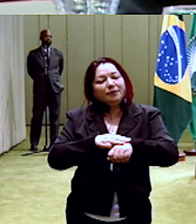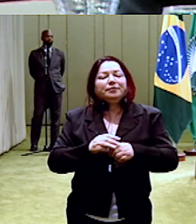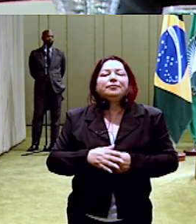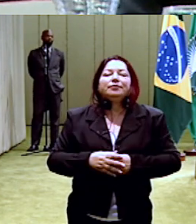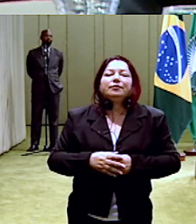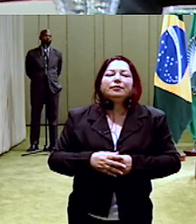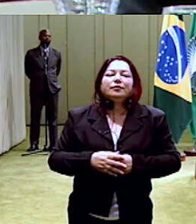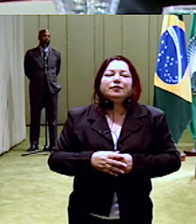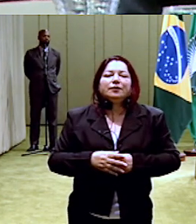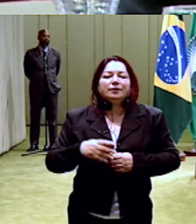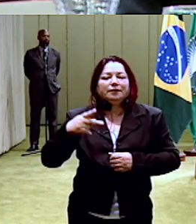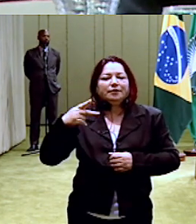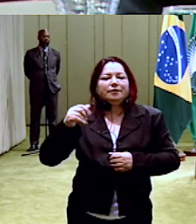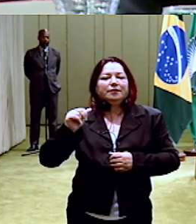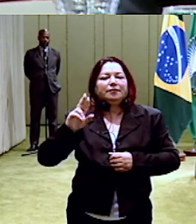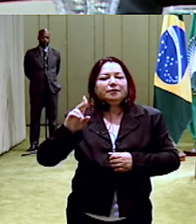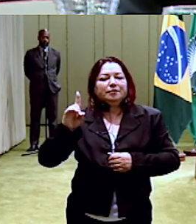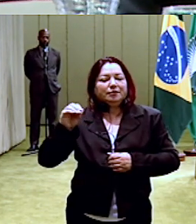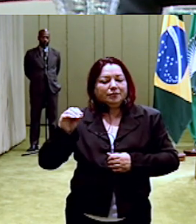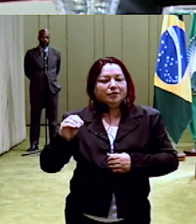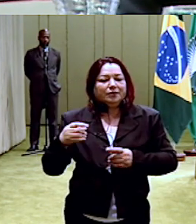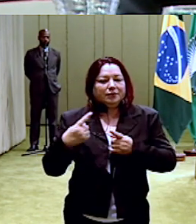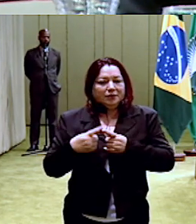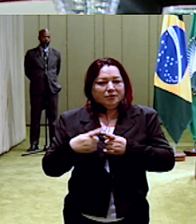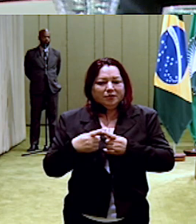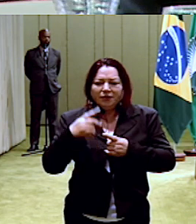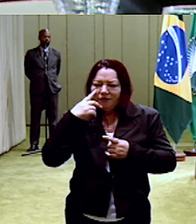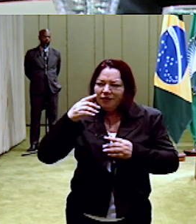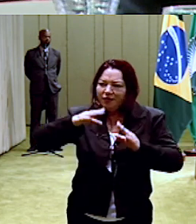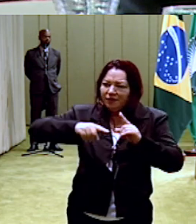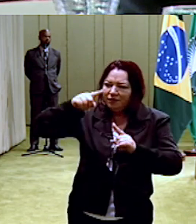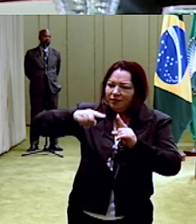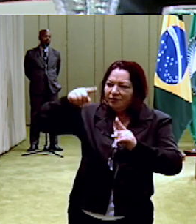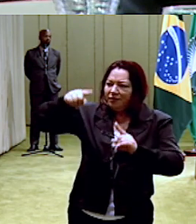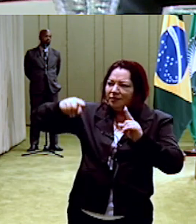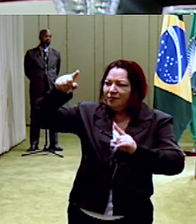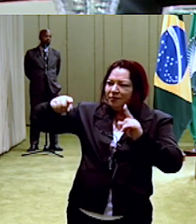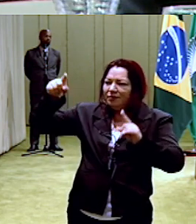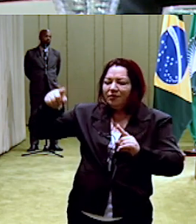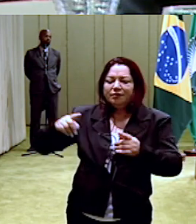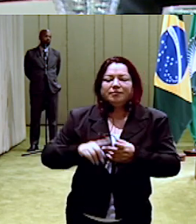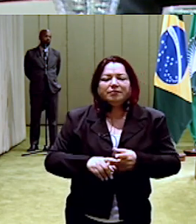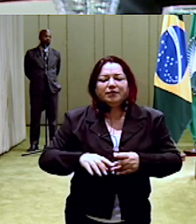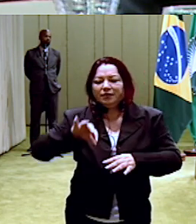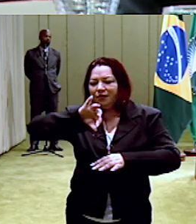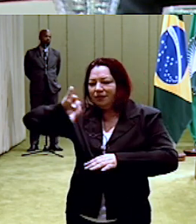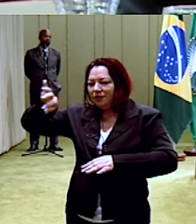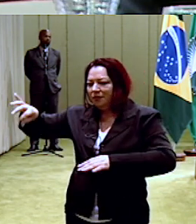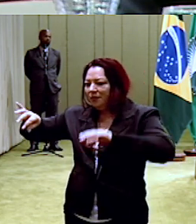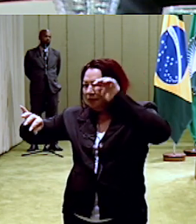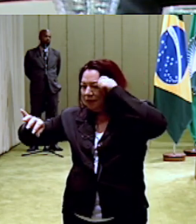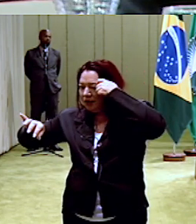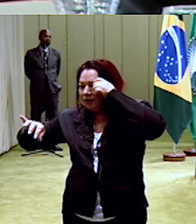uma questão recorrente em diversas corporações, de fazerem essa classificação separando